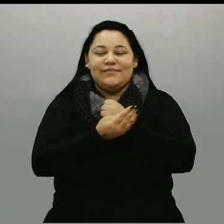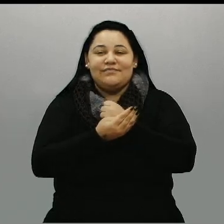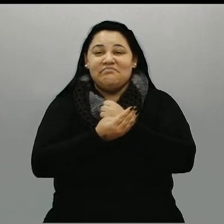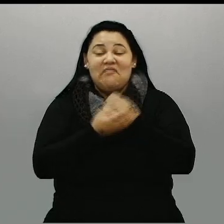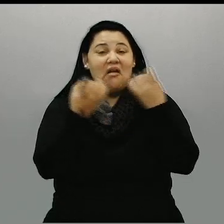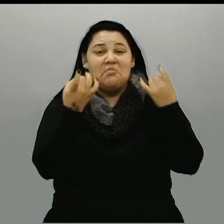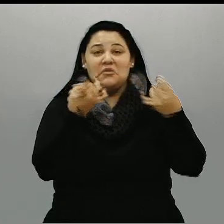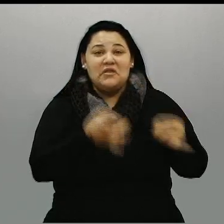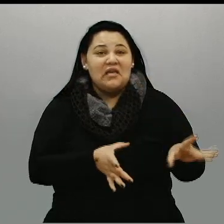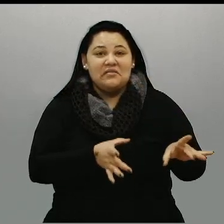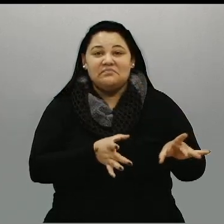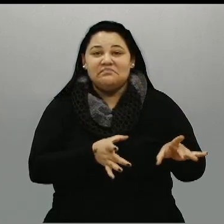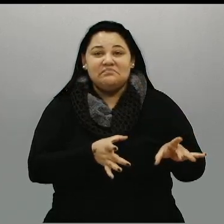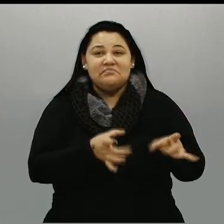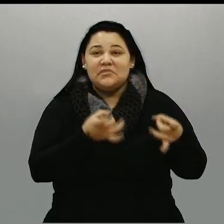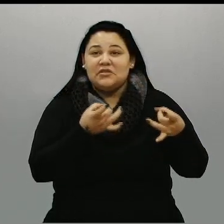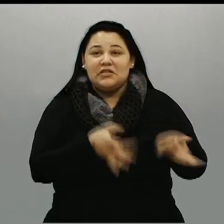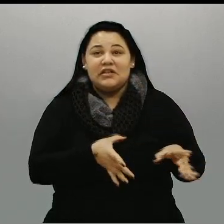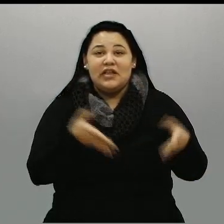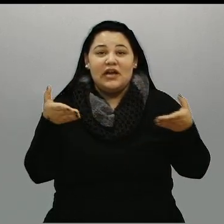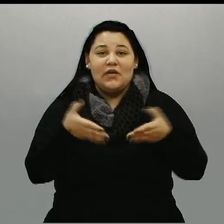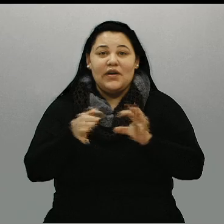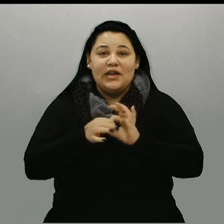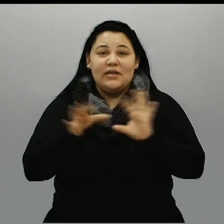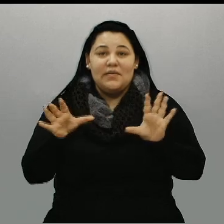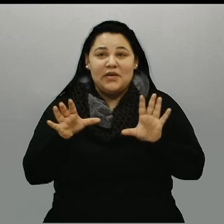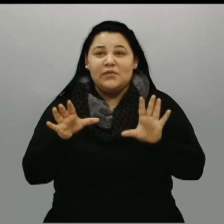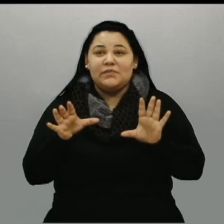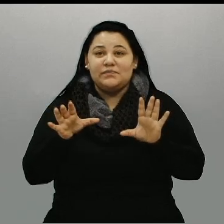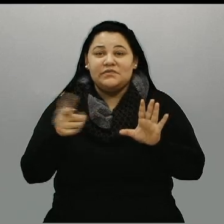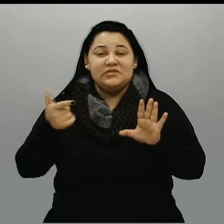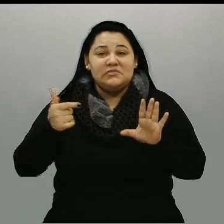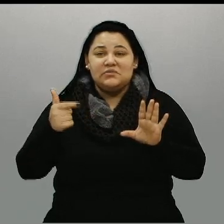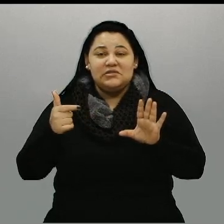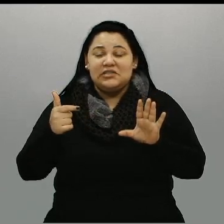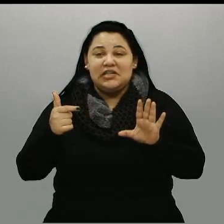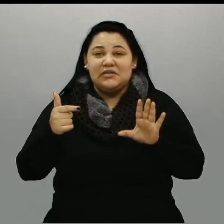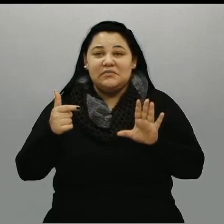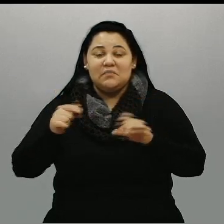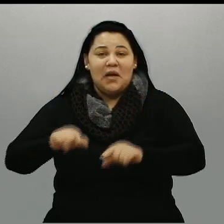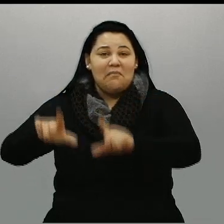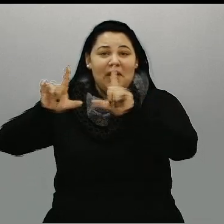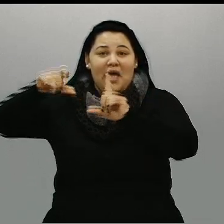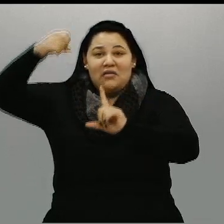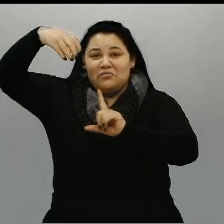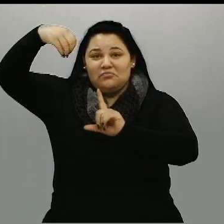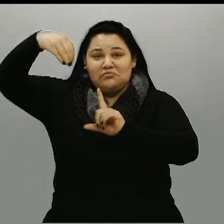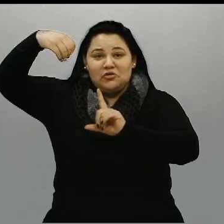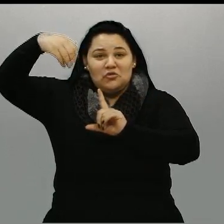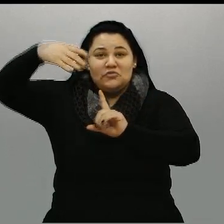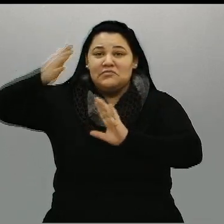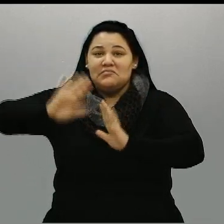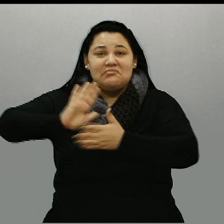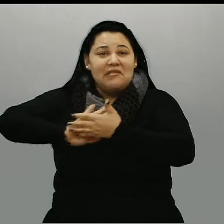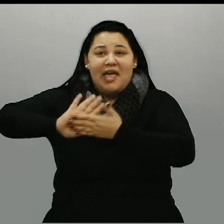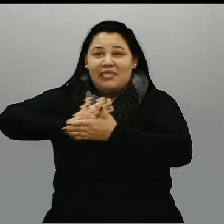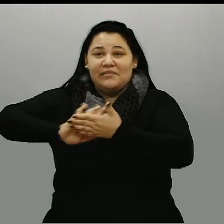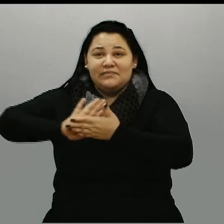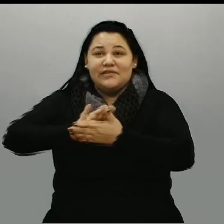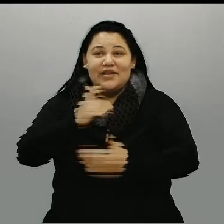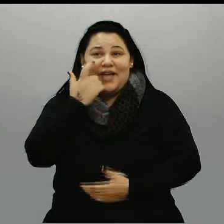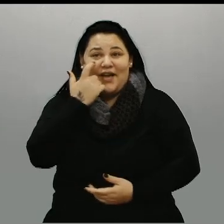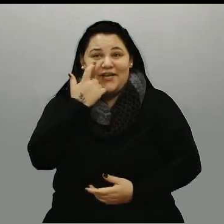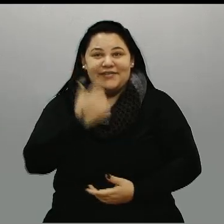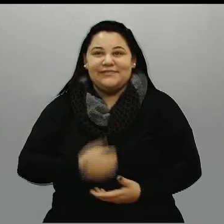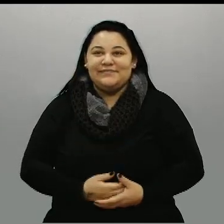abandonada. Agora liberaram o trânsito, não tem uma placa de sinalização, não tem um poste de iluminação. E dá uma olhada, a alegria que a gente